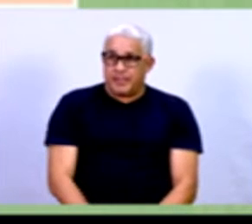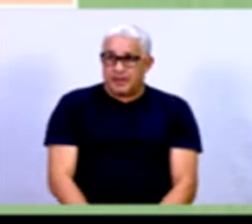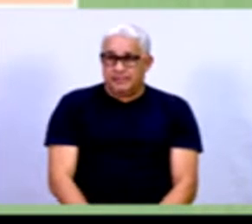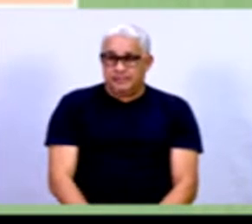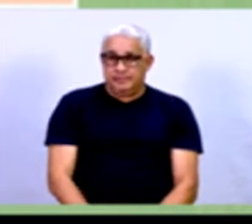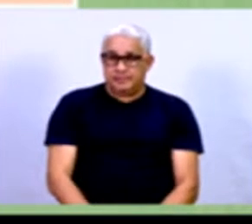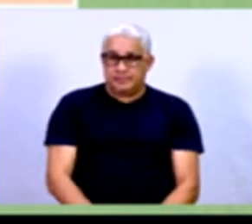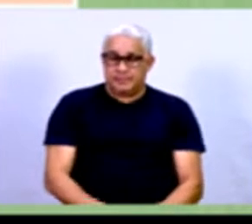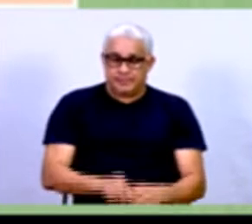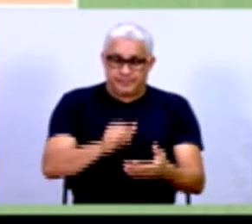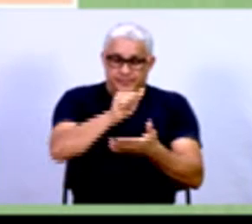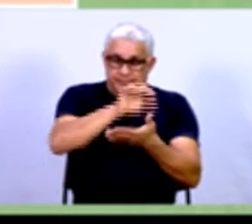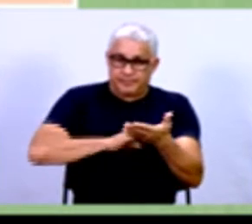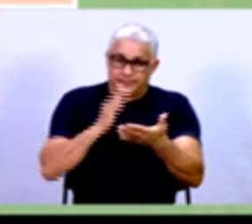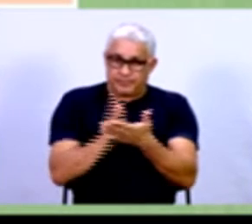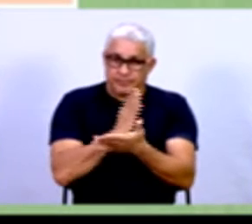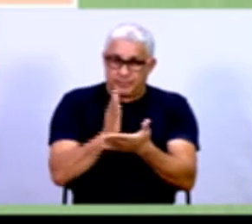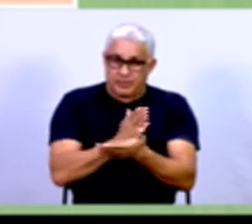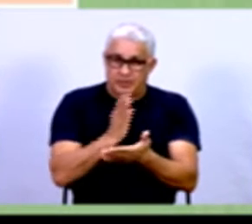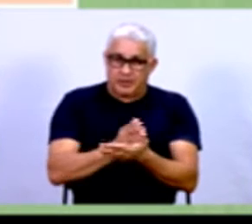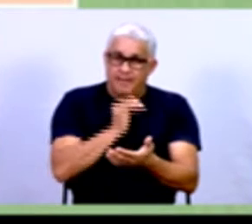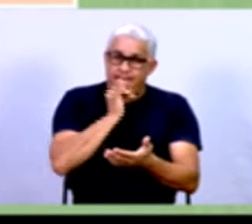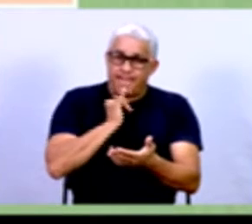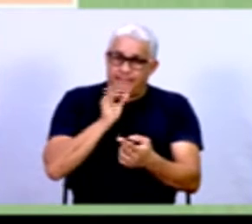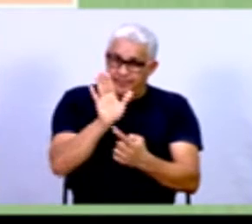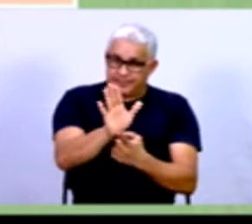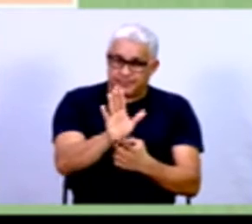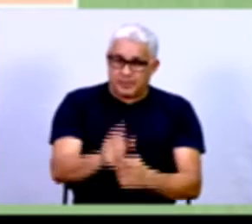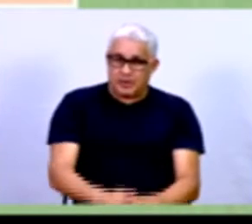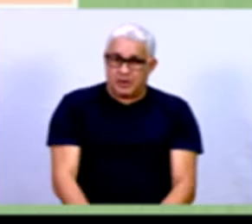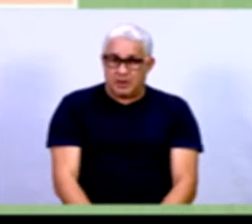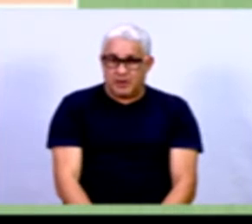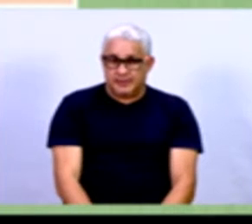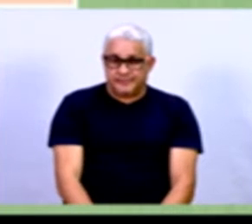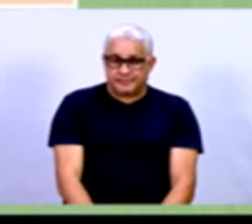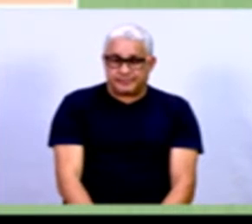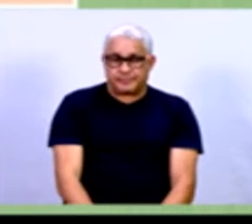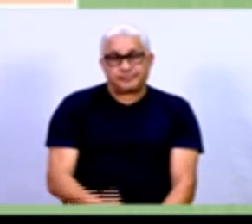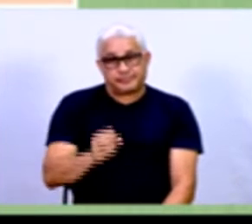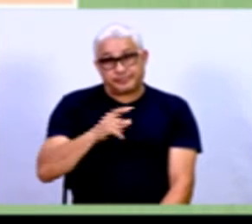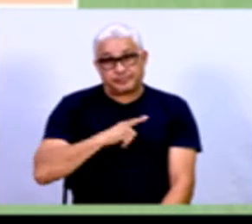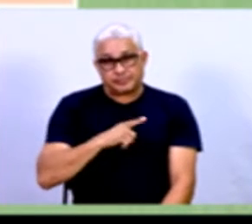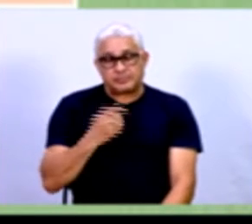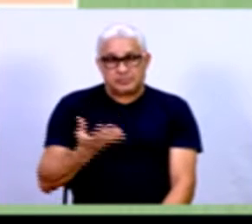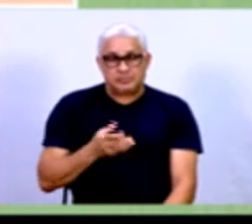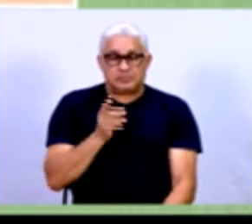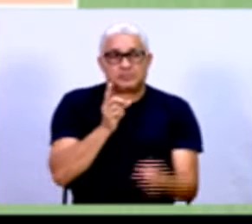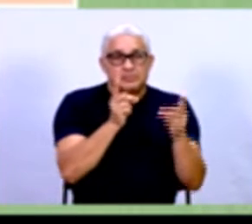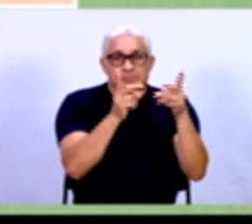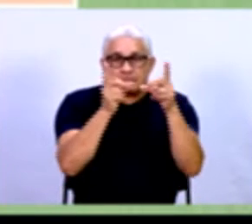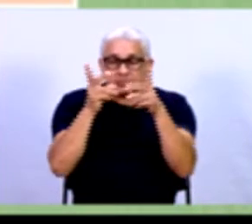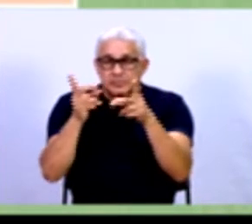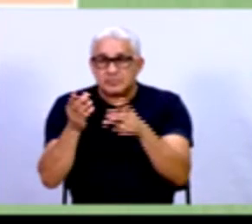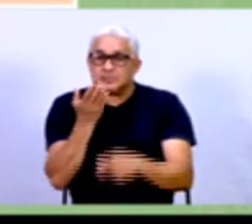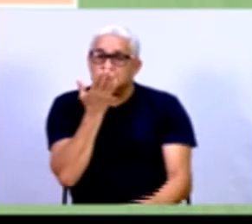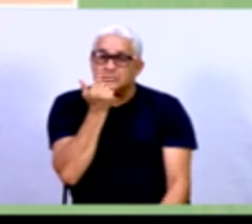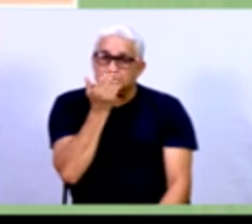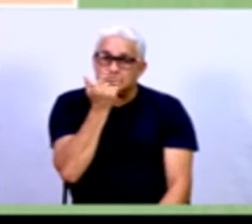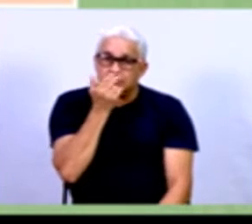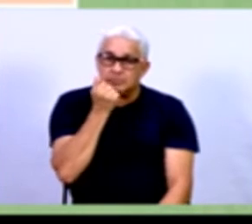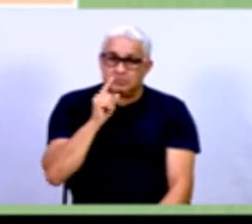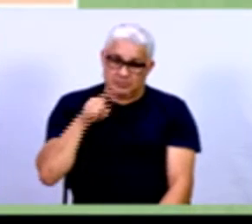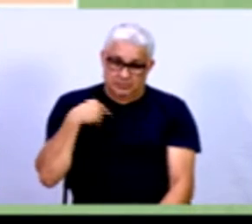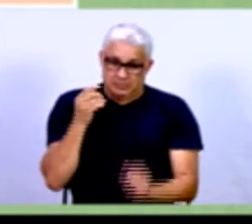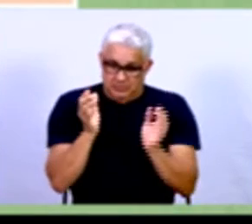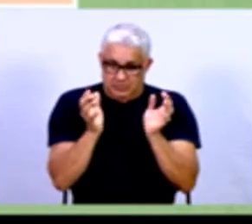caderno de atividades, o autor ele dá o exemplo de, por exemplo, se a gente estiver querendo vender produtos alimentícios para a nossa